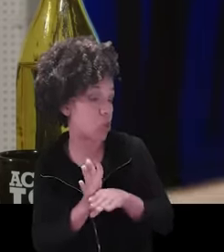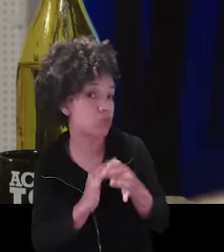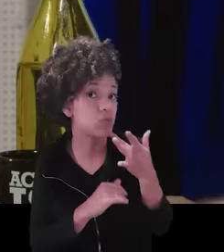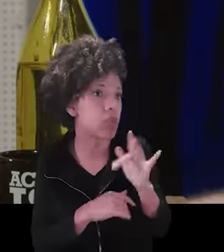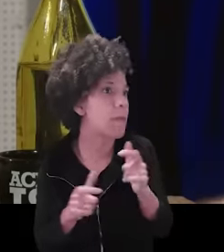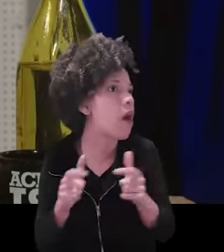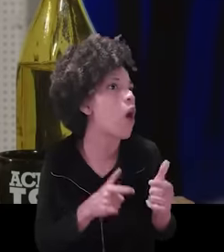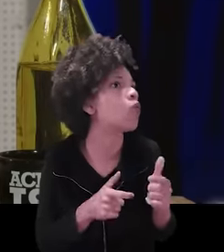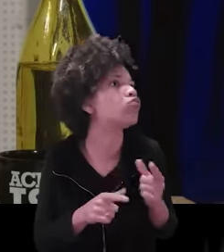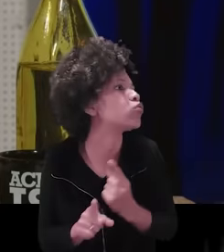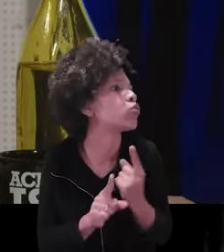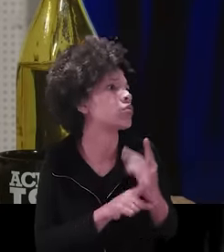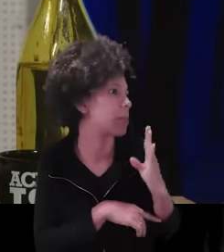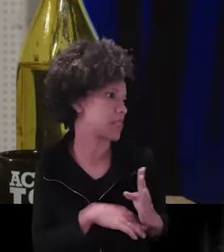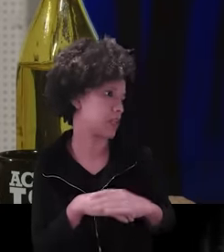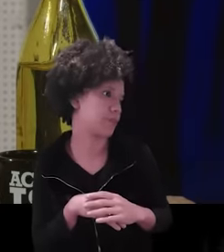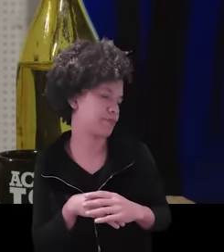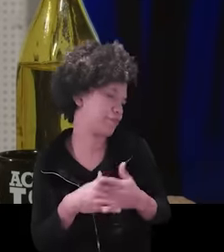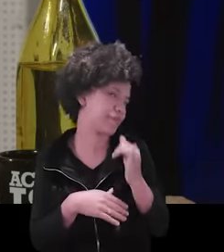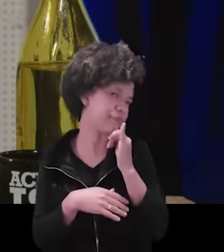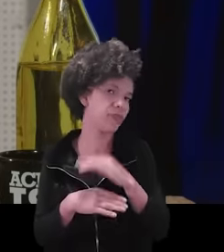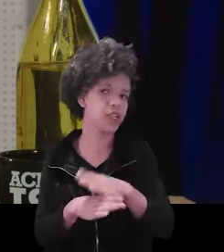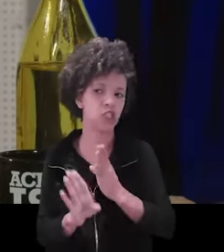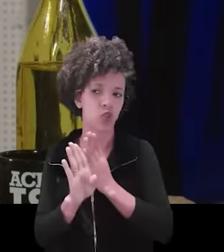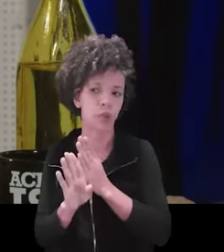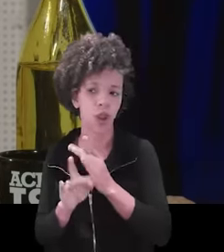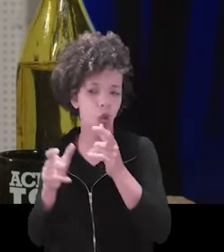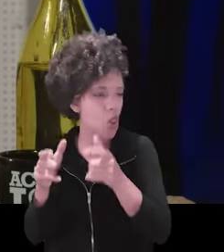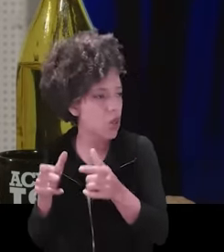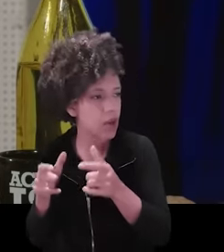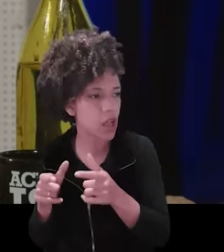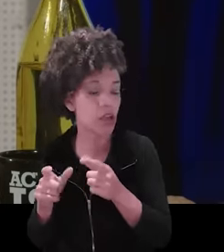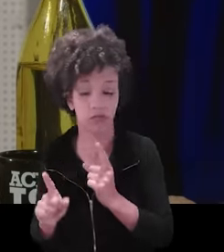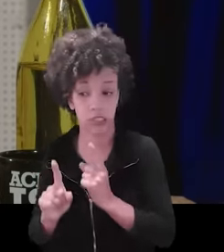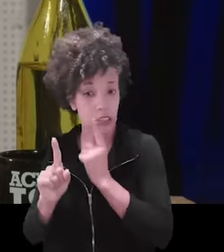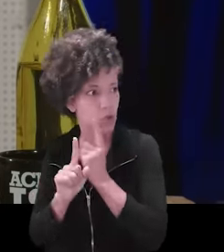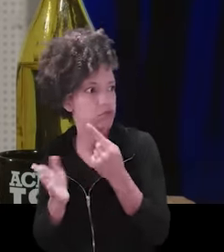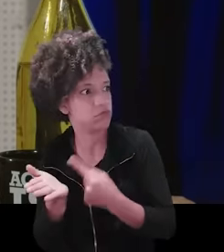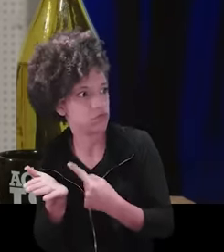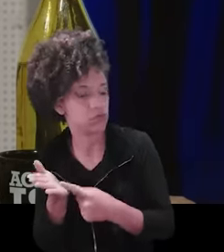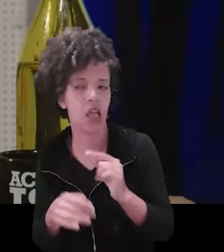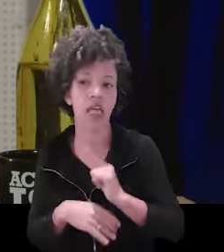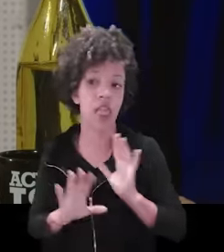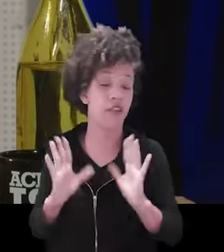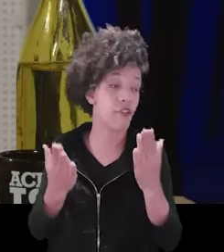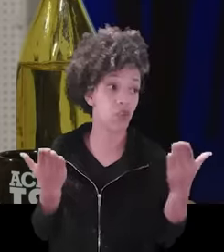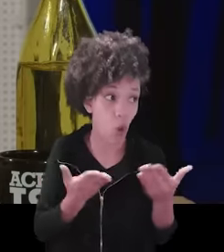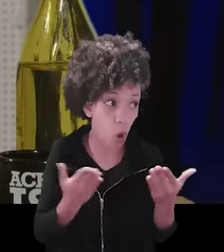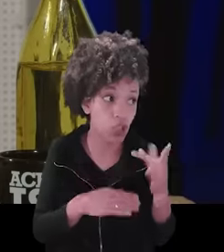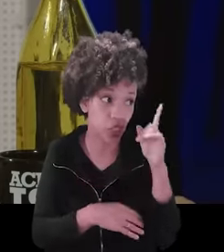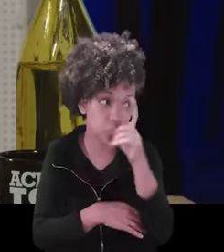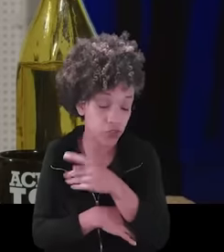não tinha não saber onde encontrar os brasileiros aí você descobre assim uma região onde ele se encontra tem